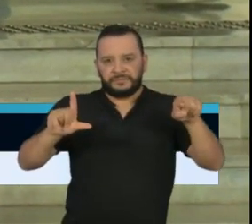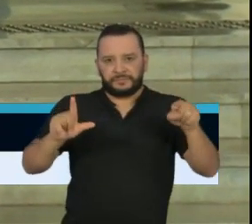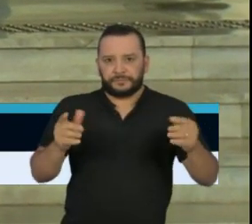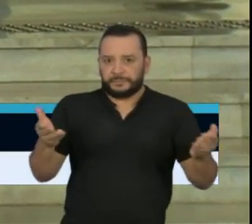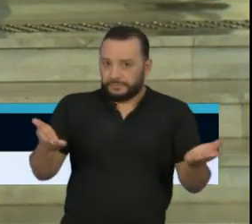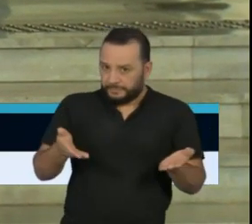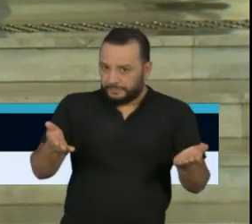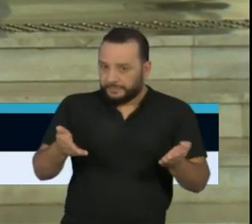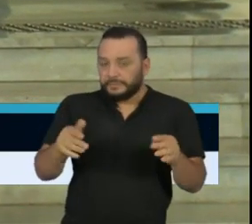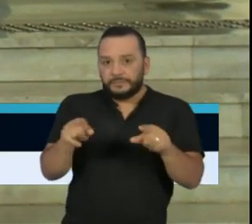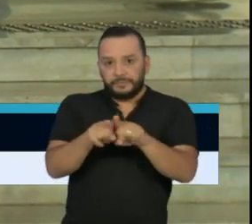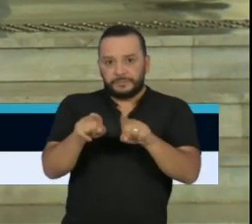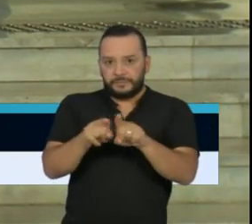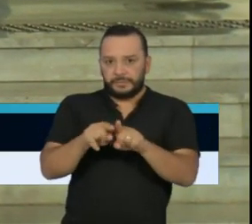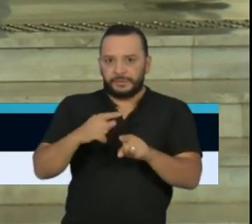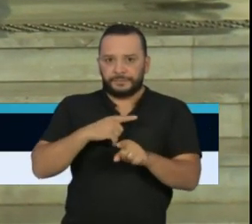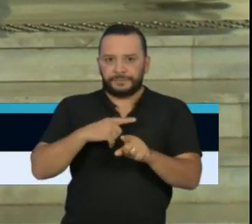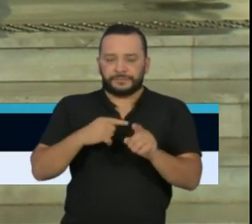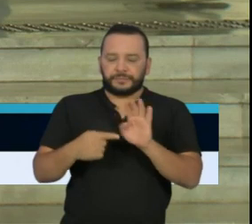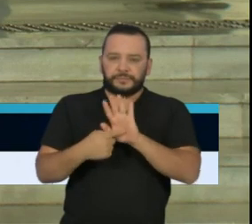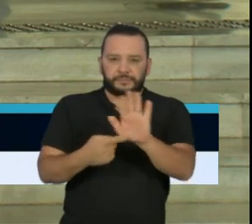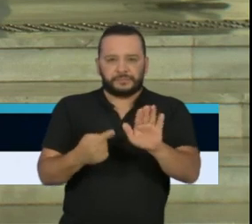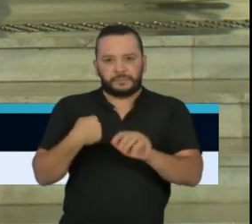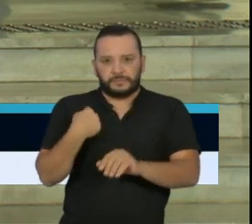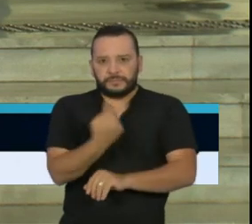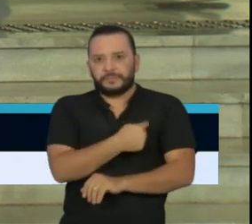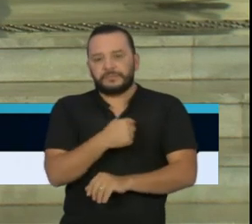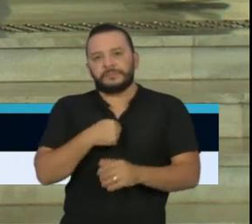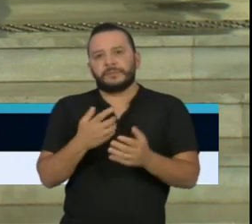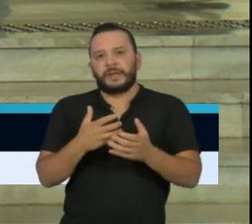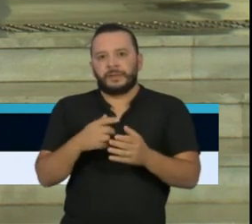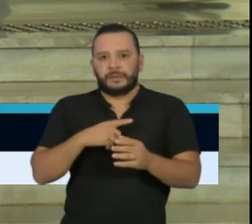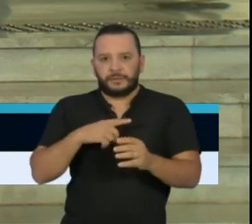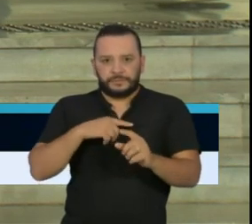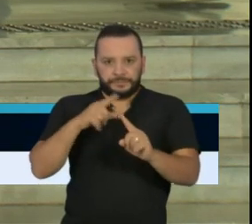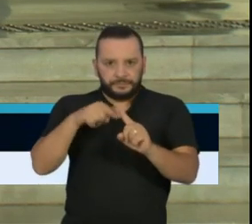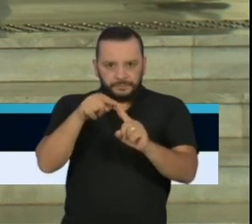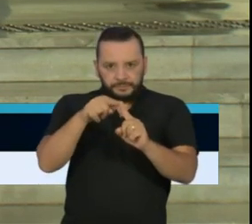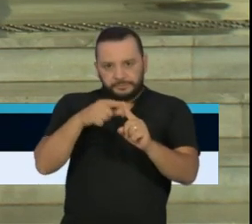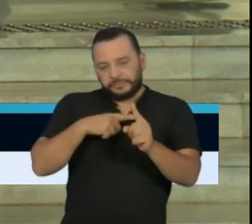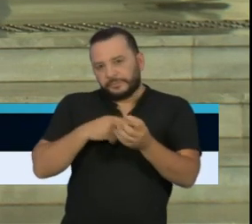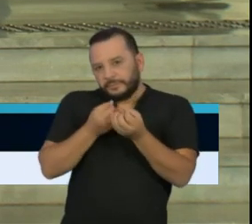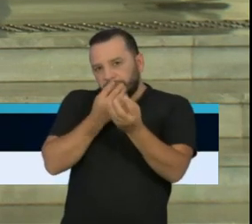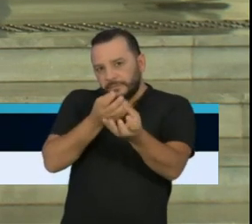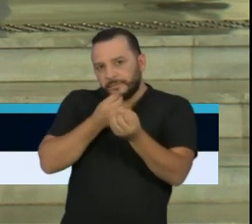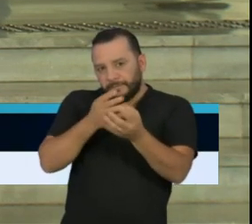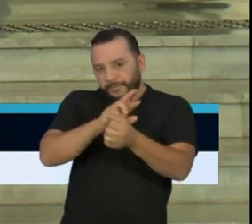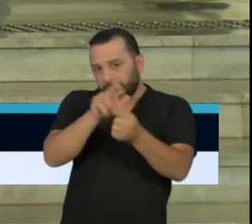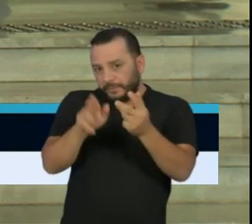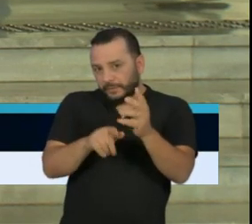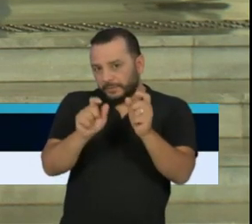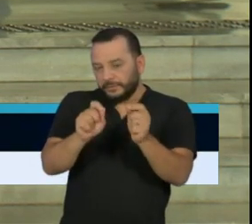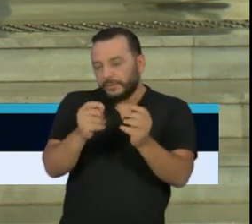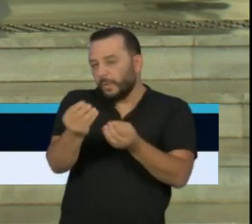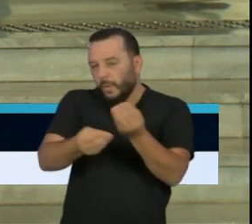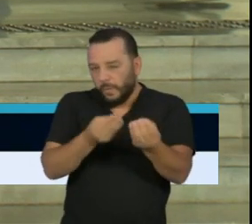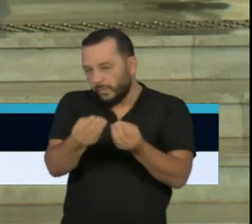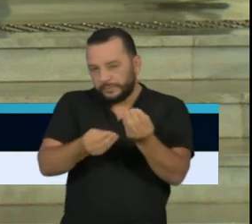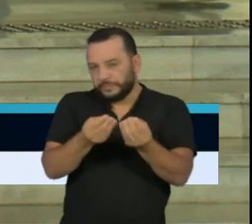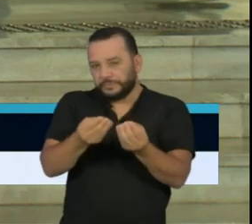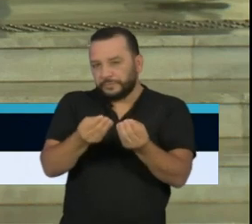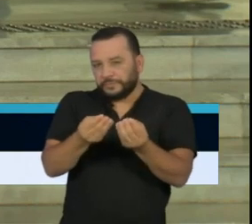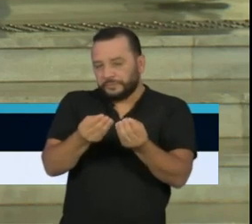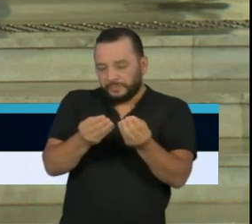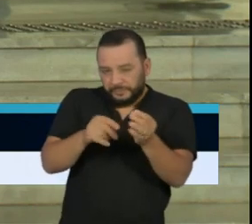eu posso dizer que o que nós procuramos com esta coleção de dados é estabelecer uma tendência. É